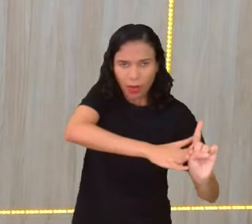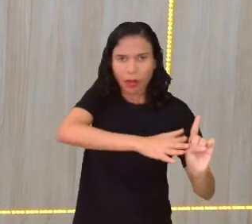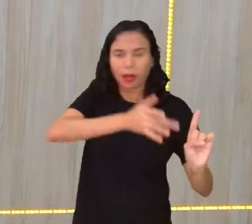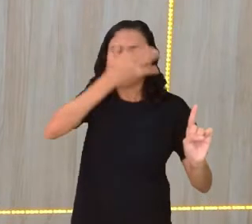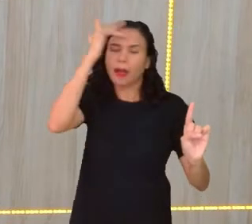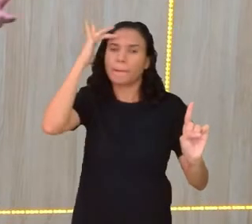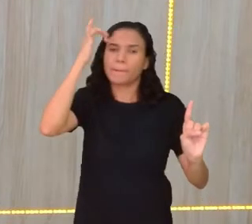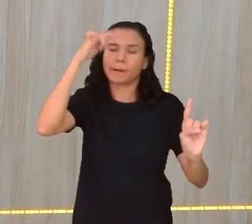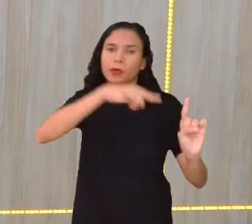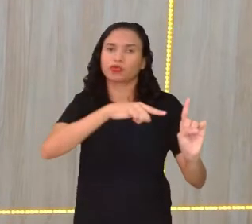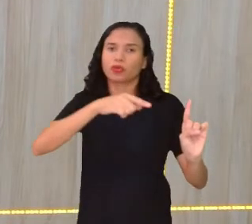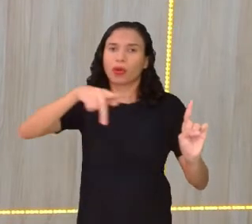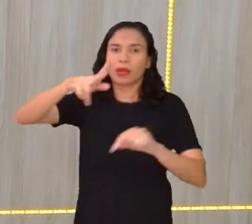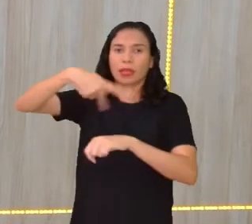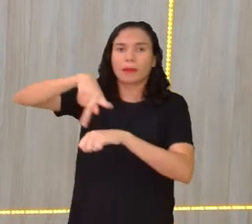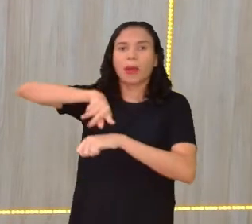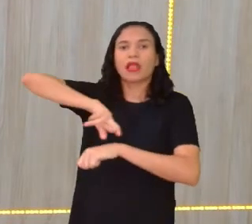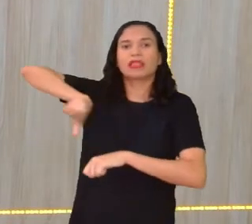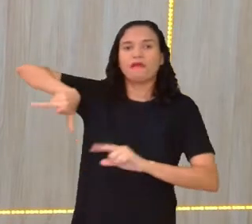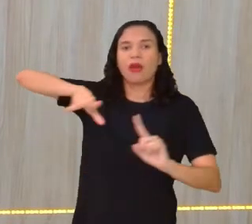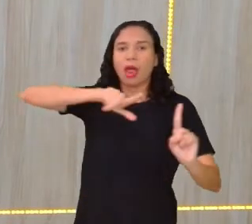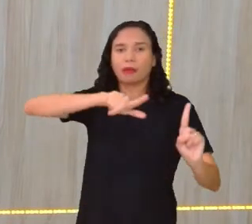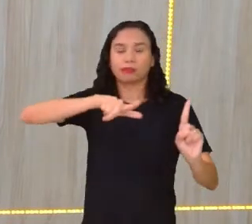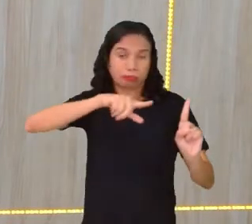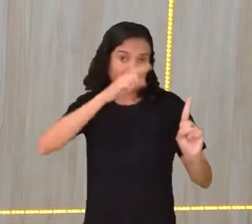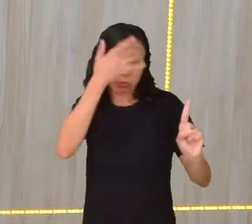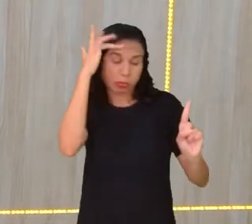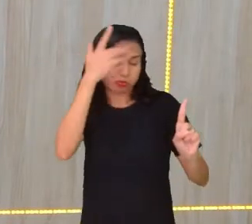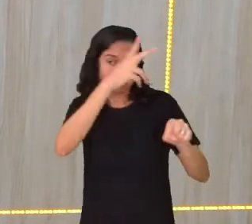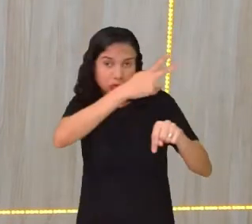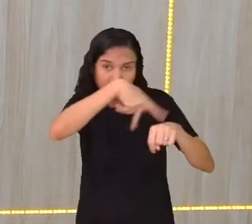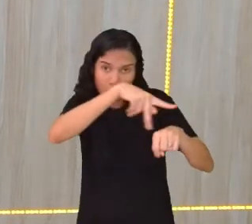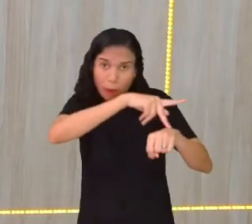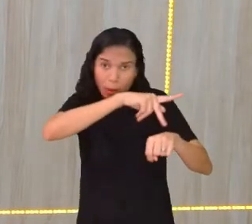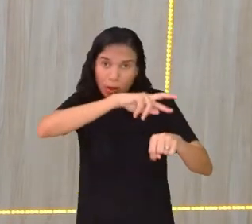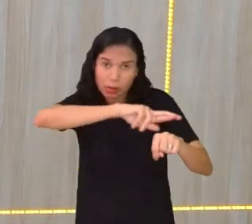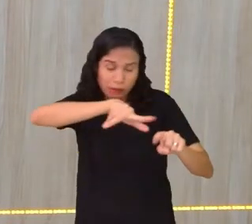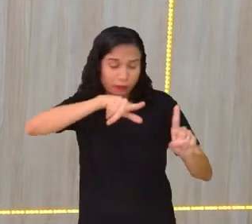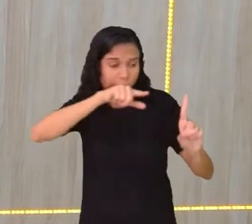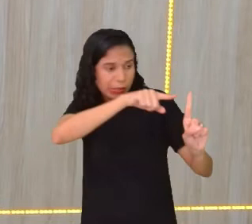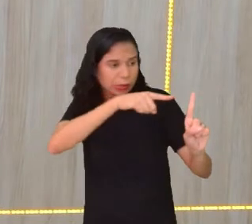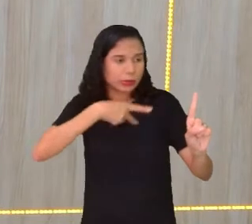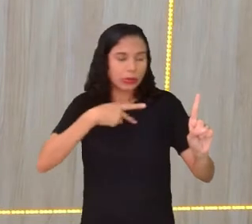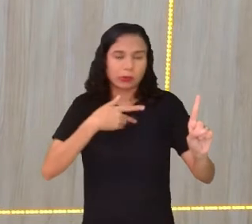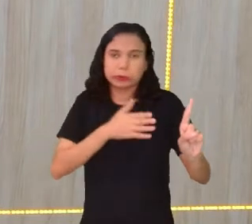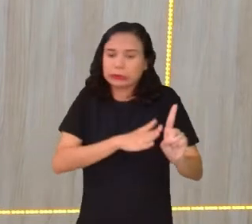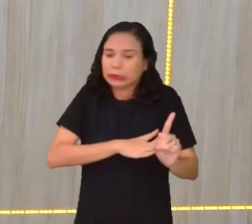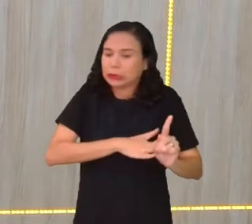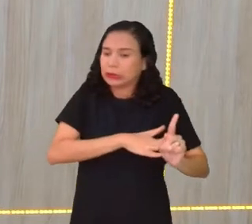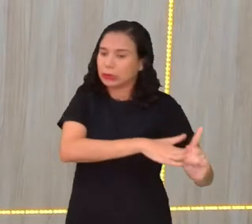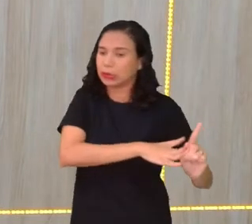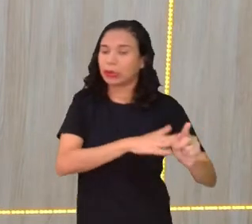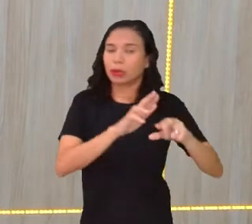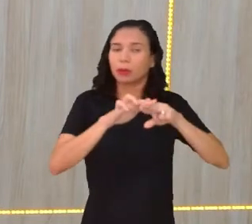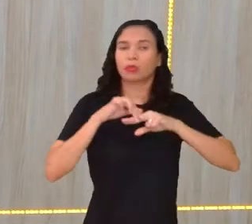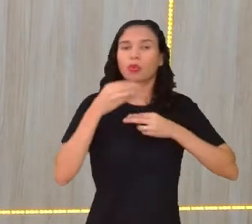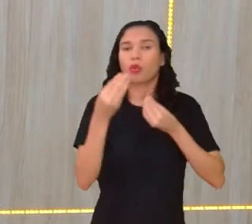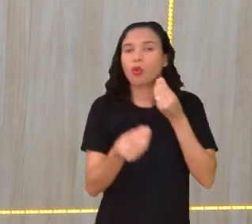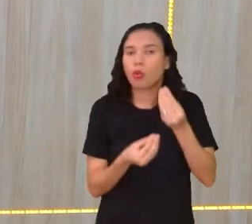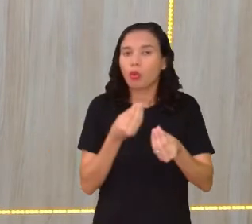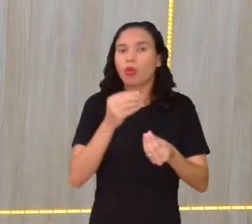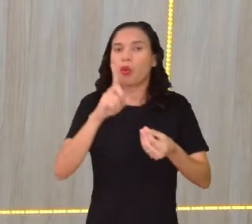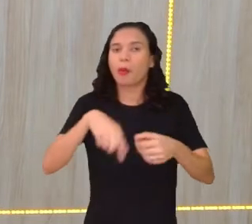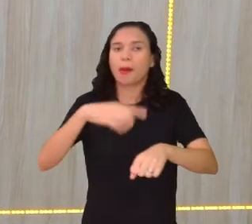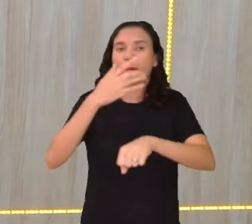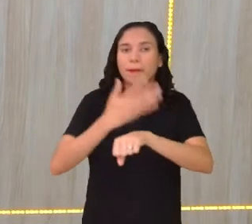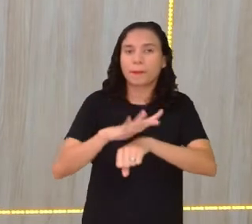contra os estrangeiros, certo? Contra aqueles que são estranhos. Nesse sentido, né, como a xenofobia é uma